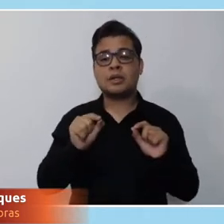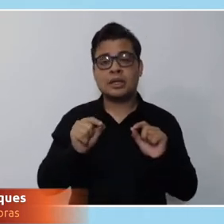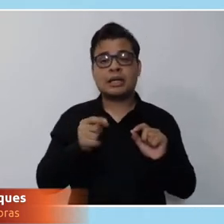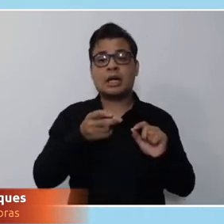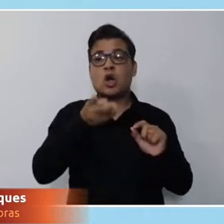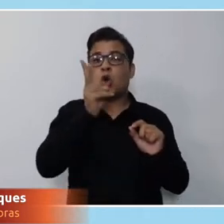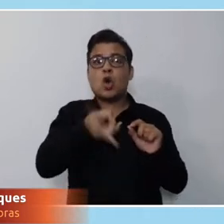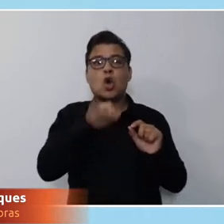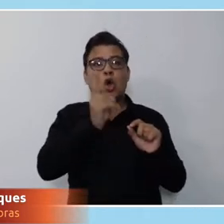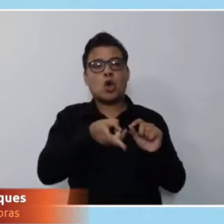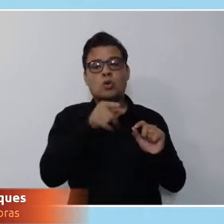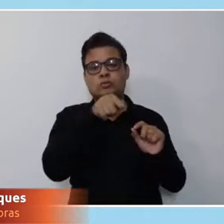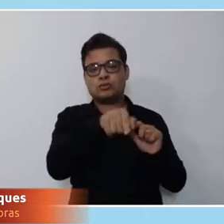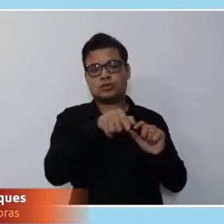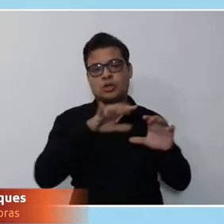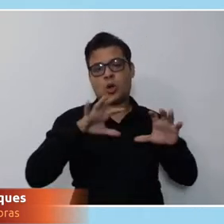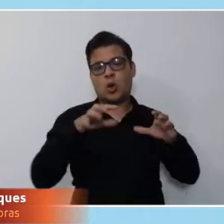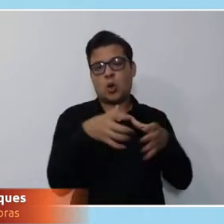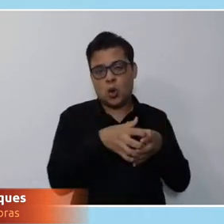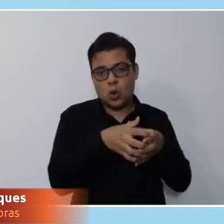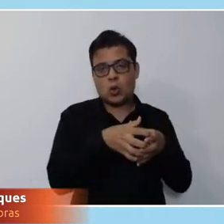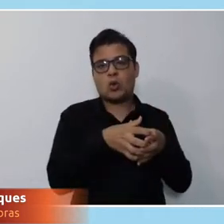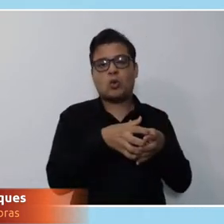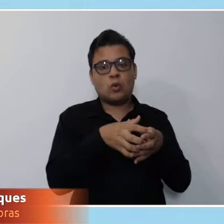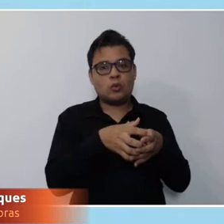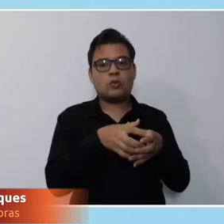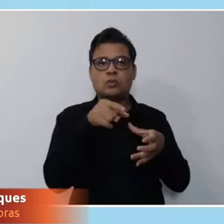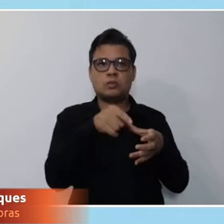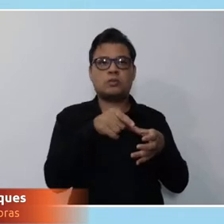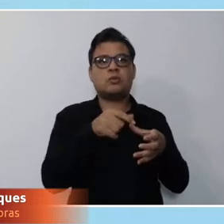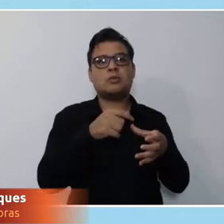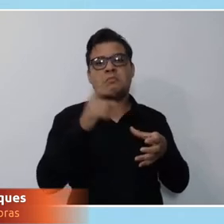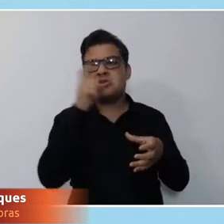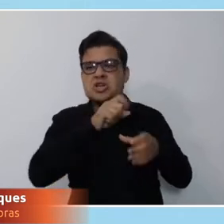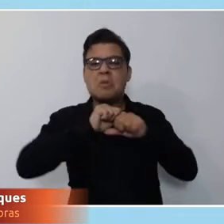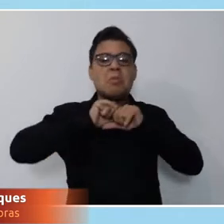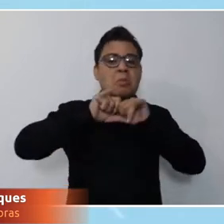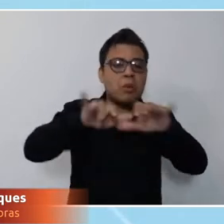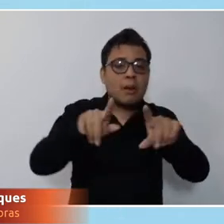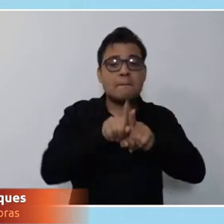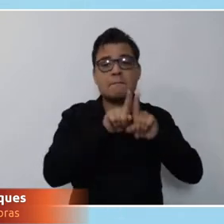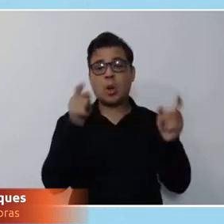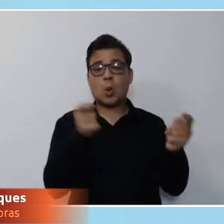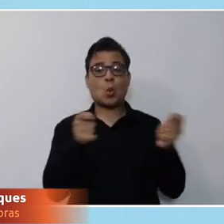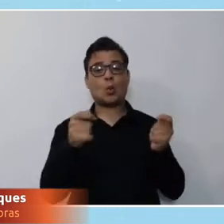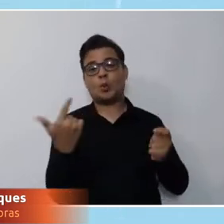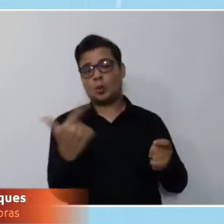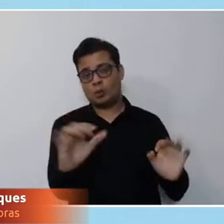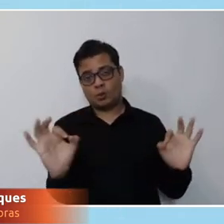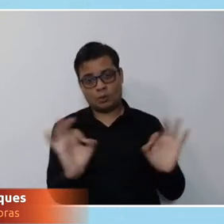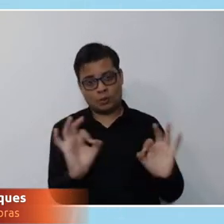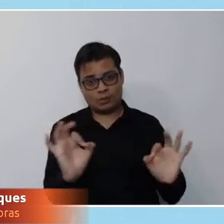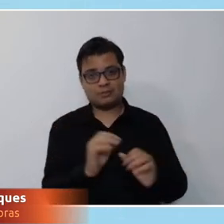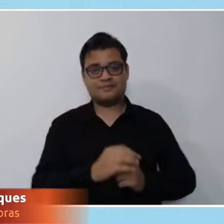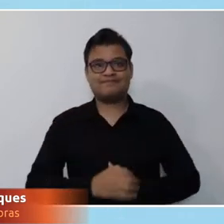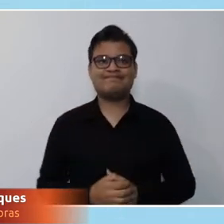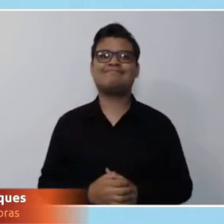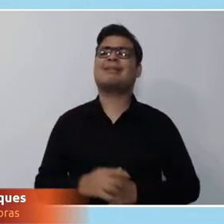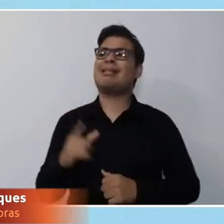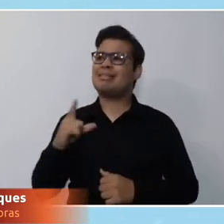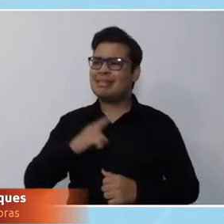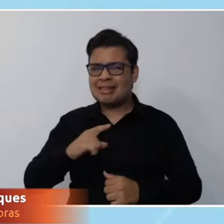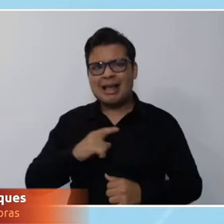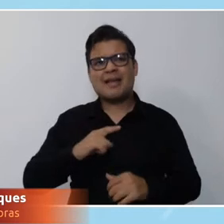rede sem nenhum tipo de controle. E, claro, tudo isso gerou uma série de comentários nas